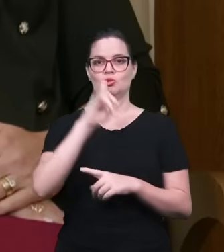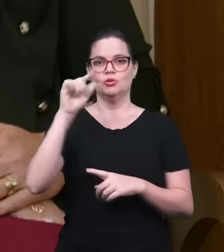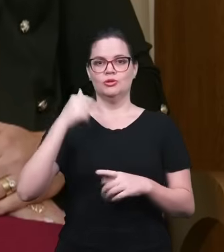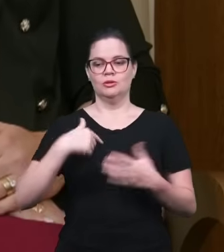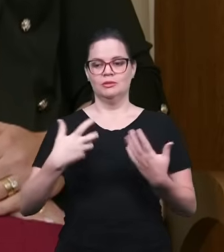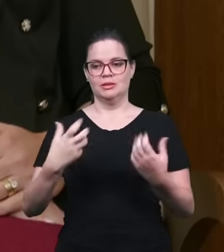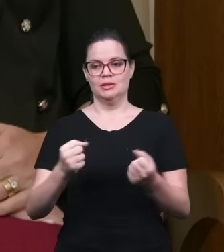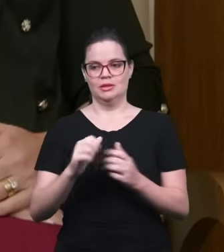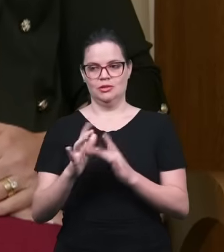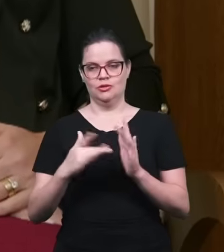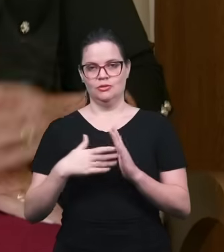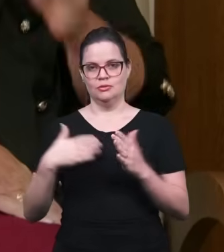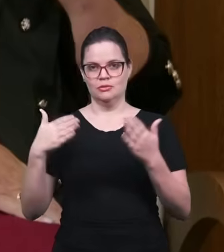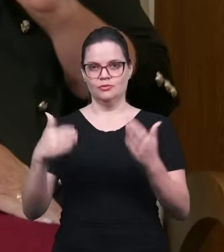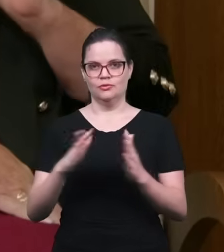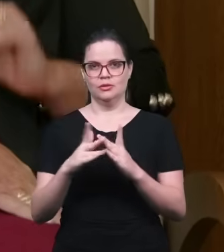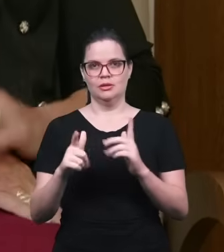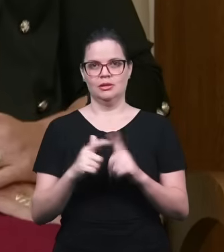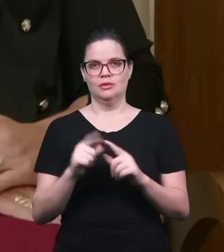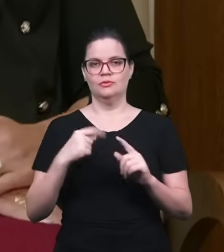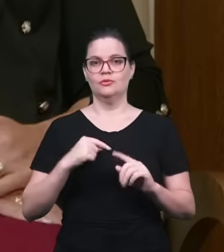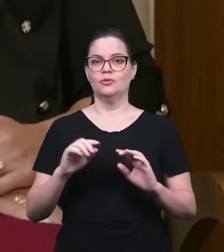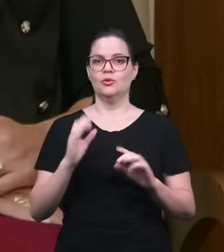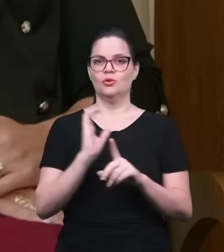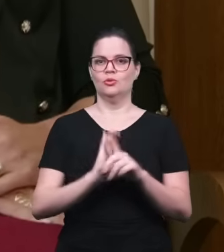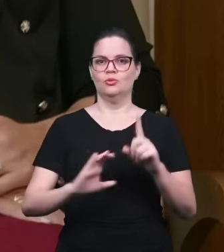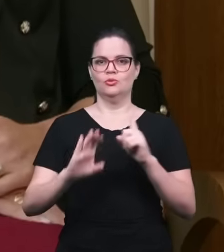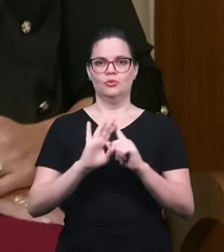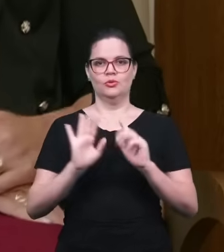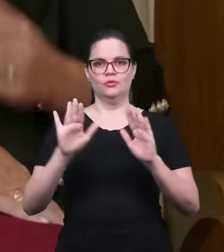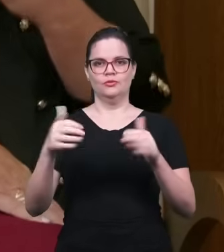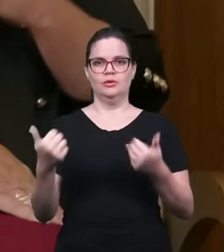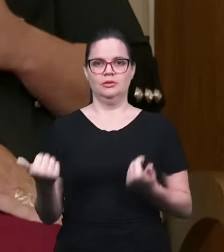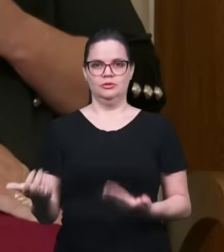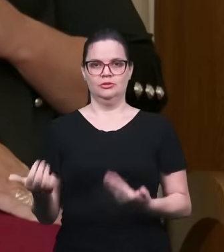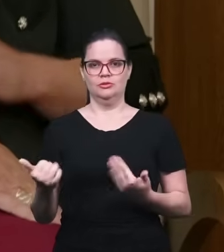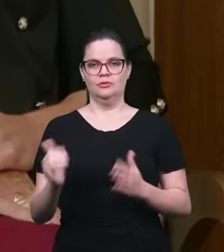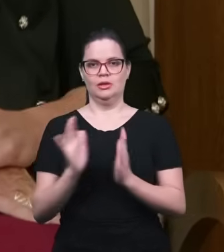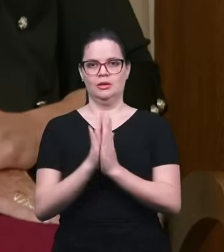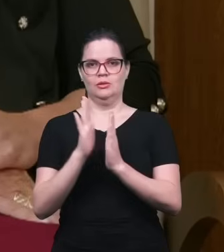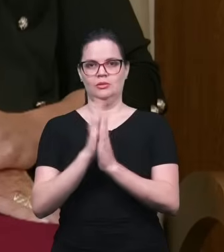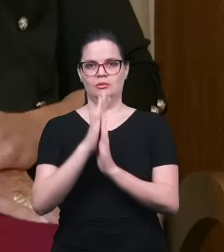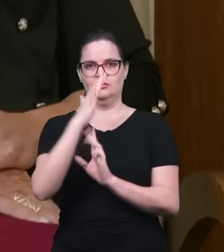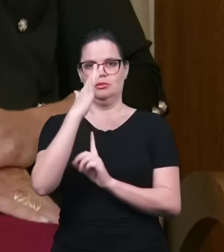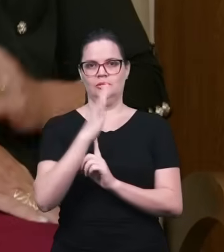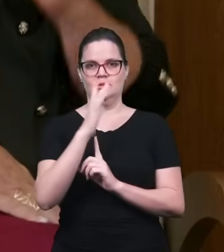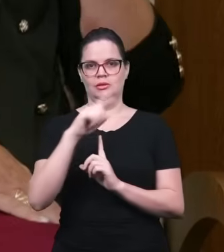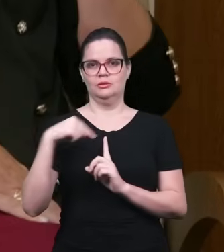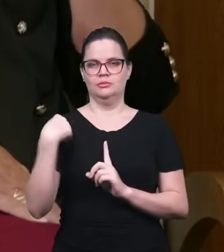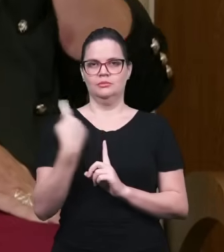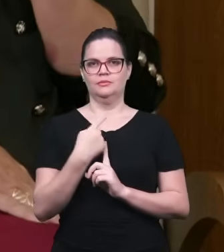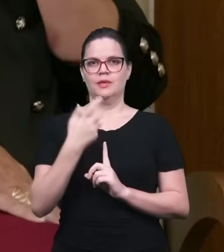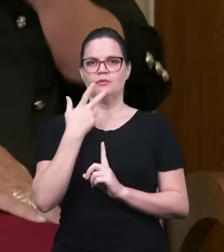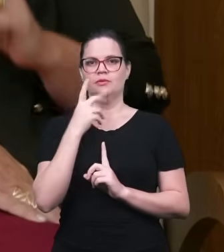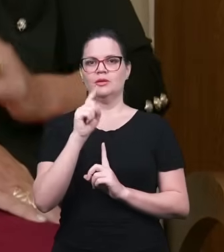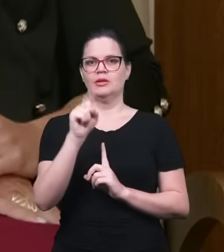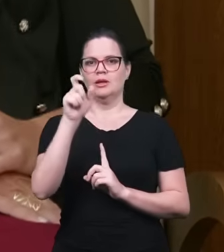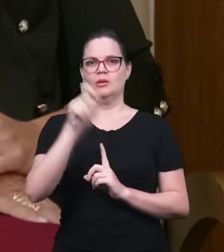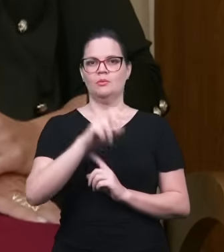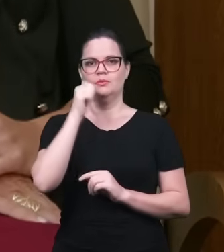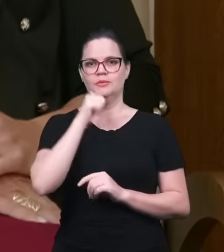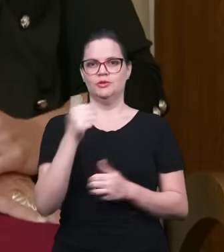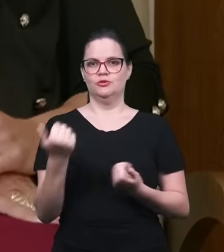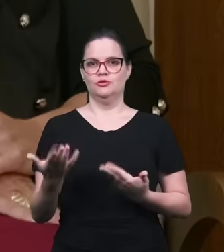Senhor, num culto de jovens, Amém. Oraram conosco e o Senhor falou que Ele estava curando uma